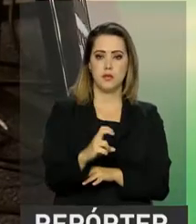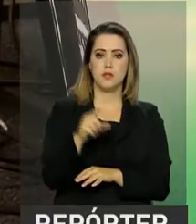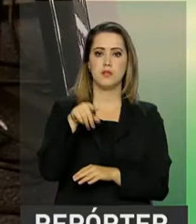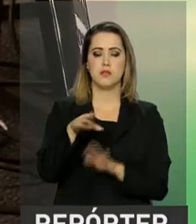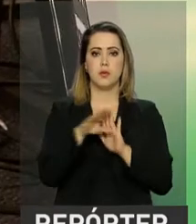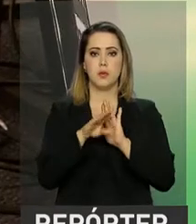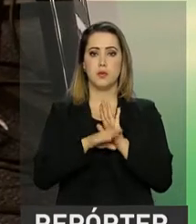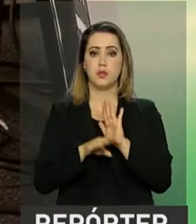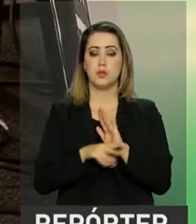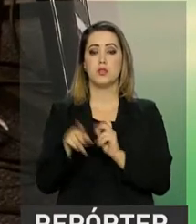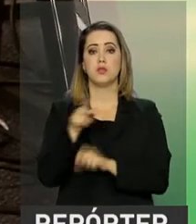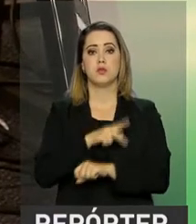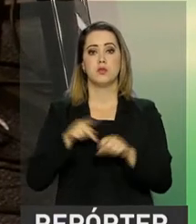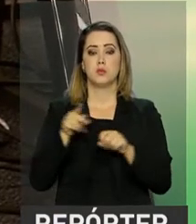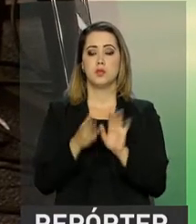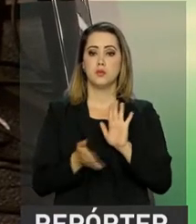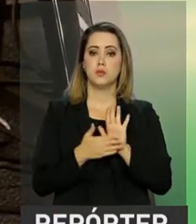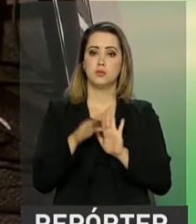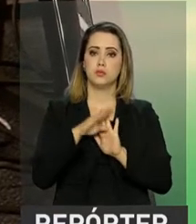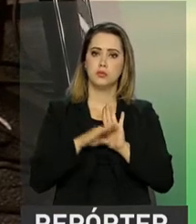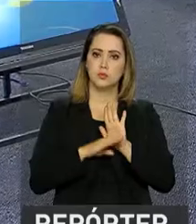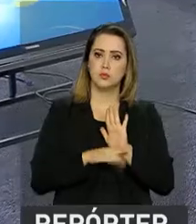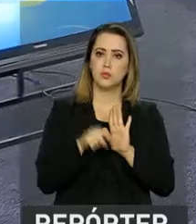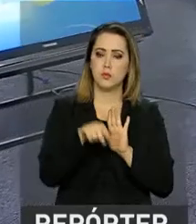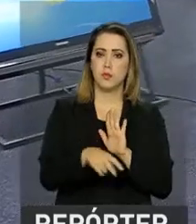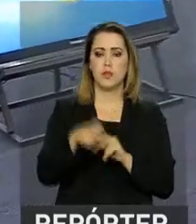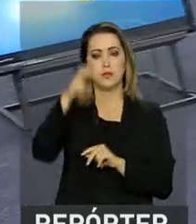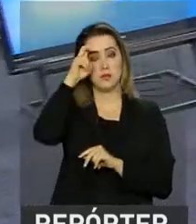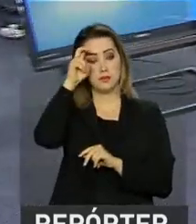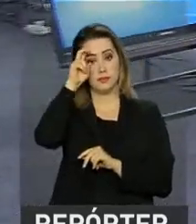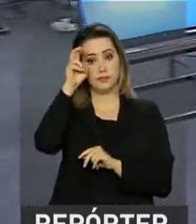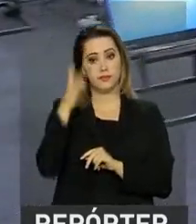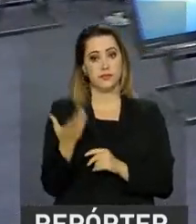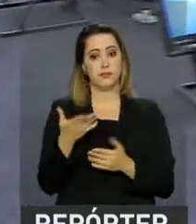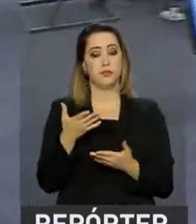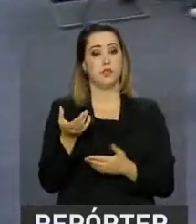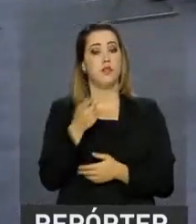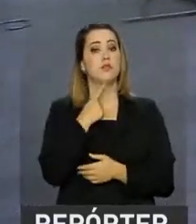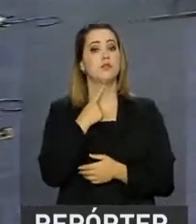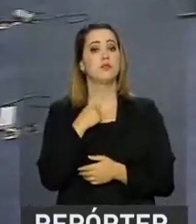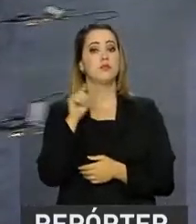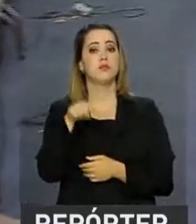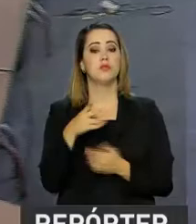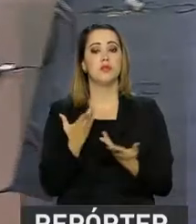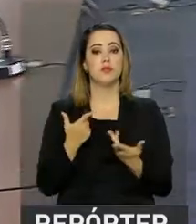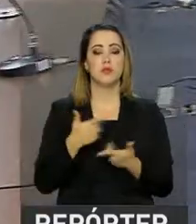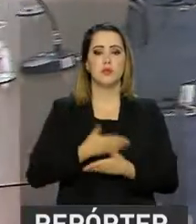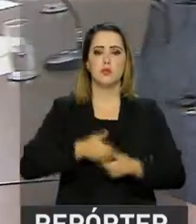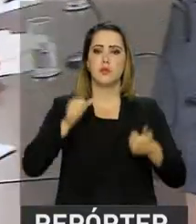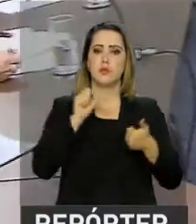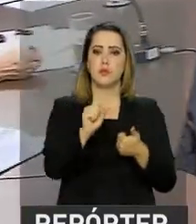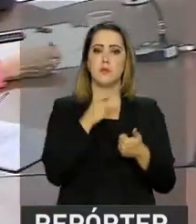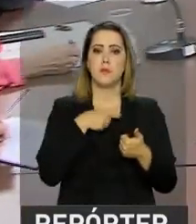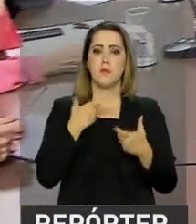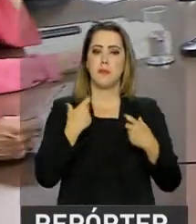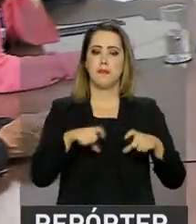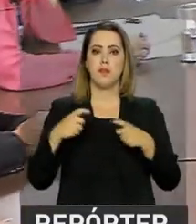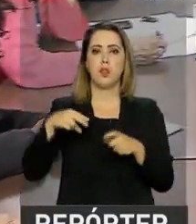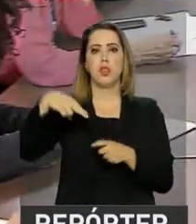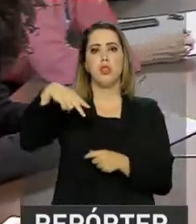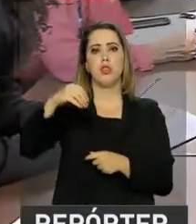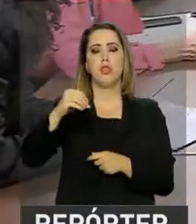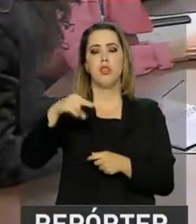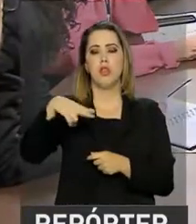países demonstraram nesta quinta-feira interesse em reativar o centro brasileiro argentino de